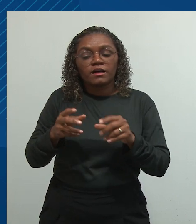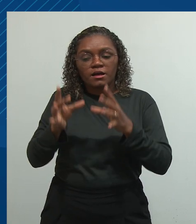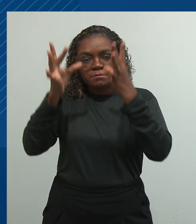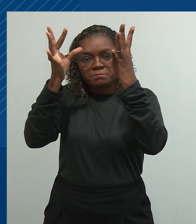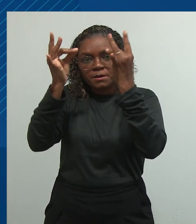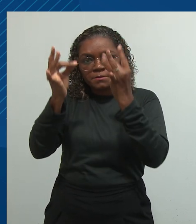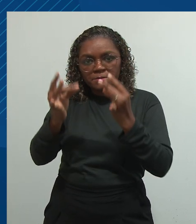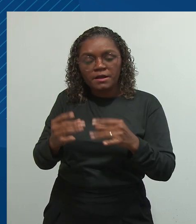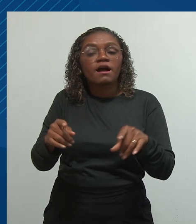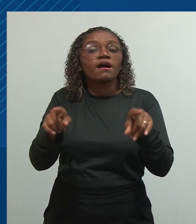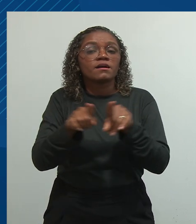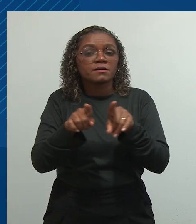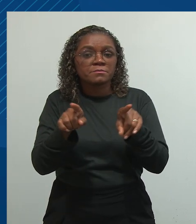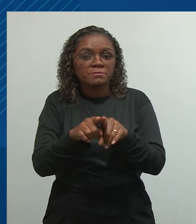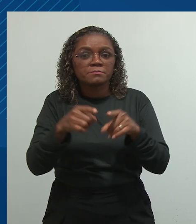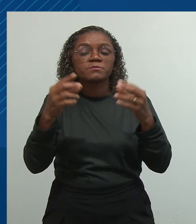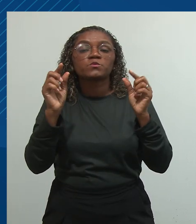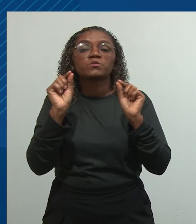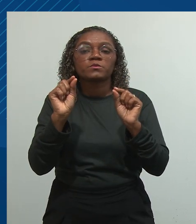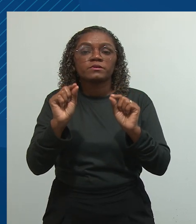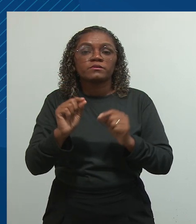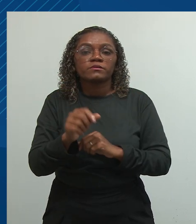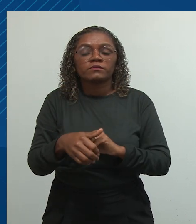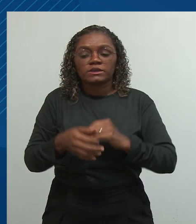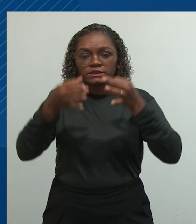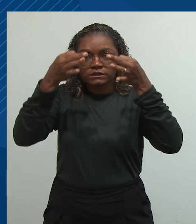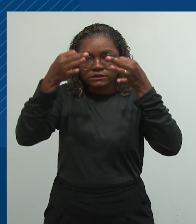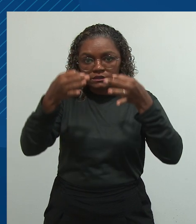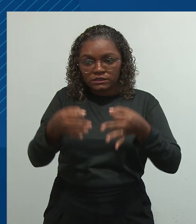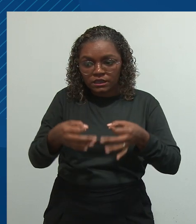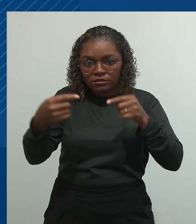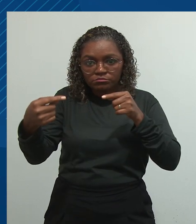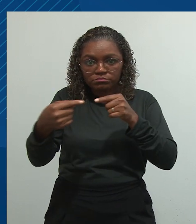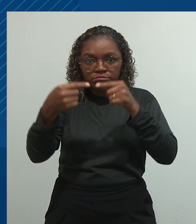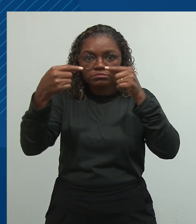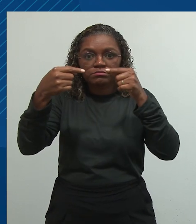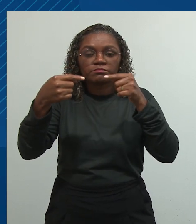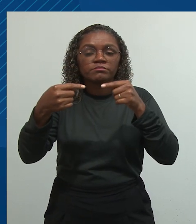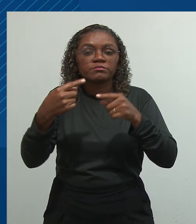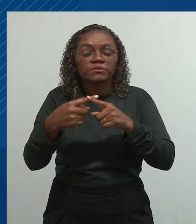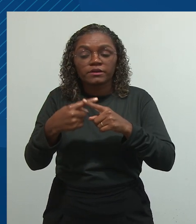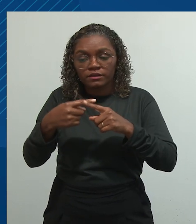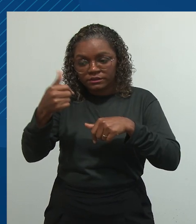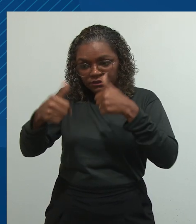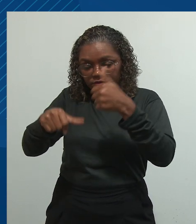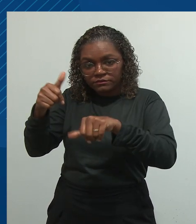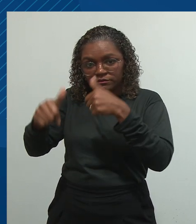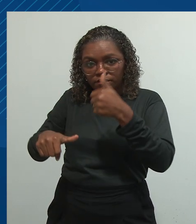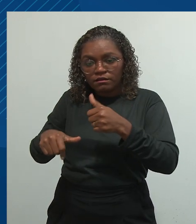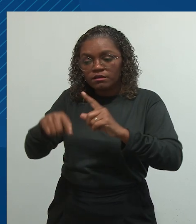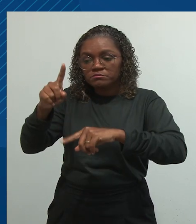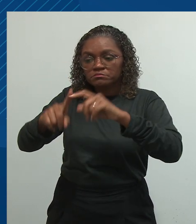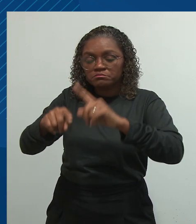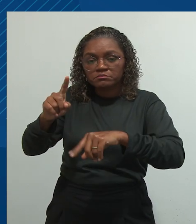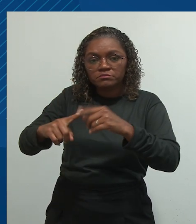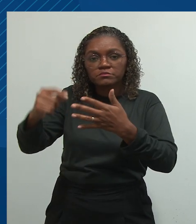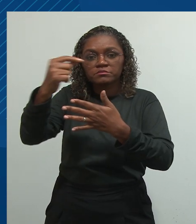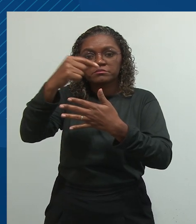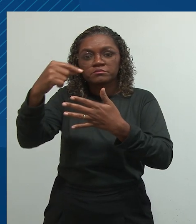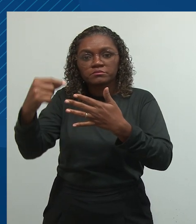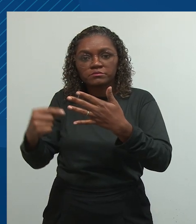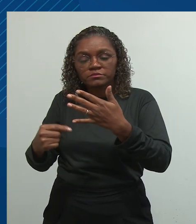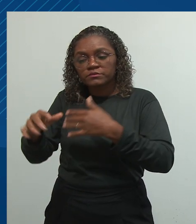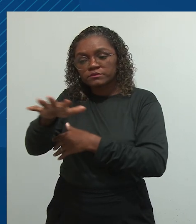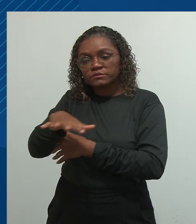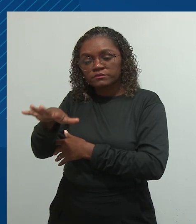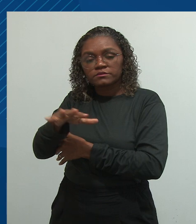também ela busca assim, ser mais fidedigna para, né, quem for analisar, dos objetos, dos elementos que